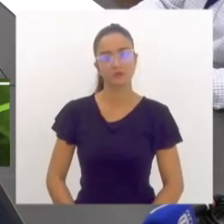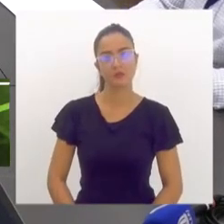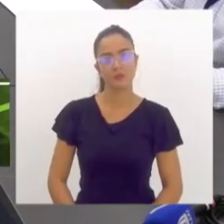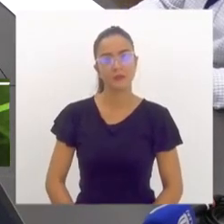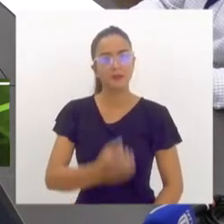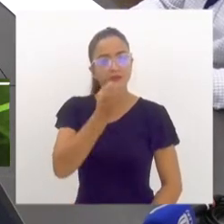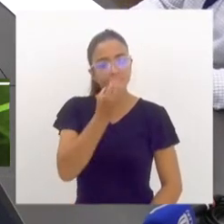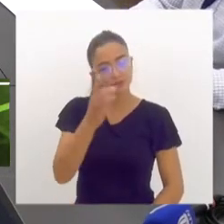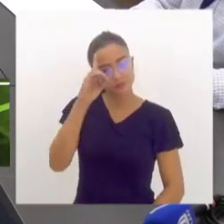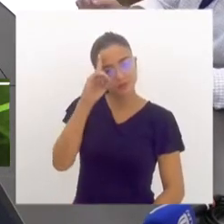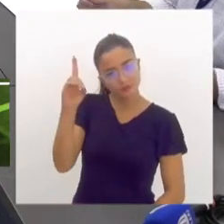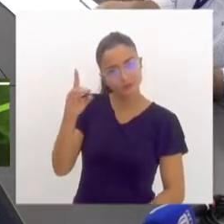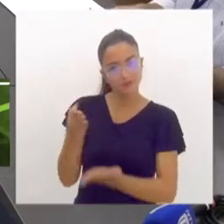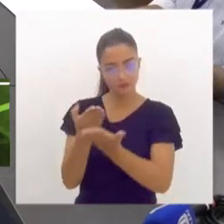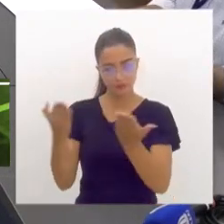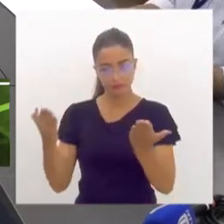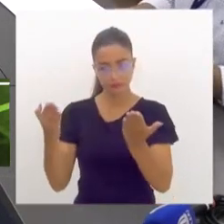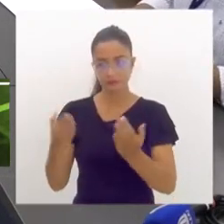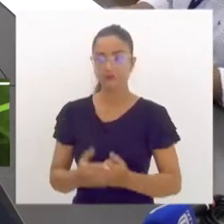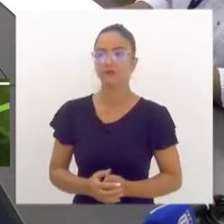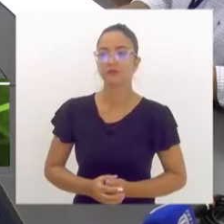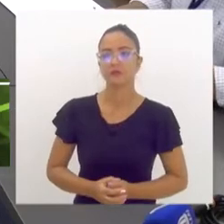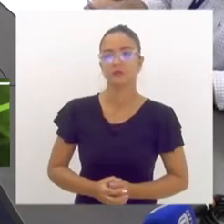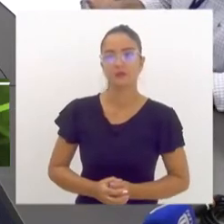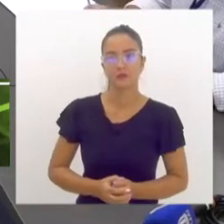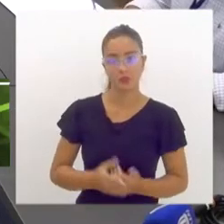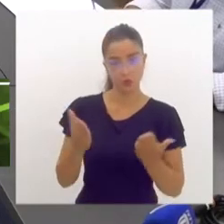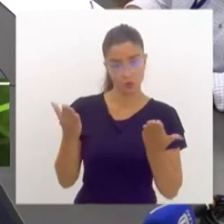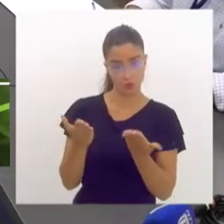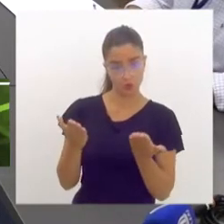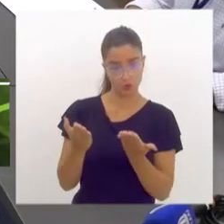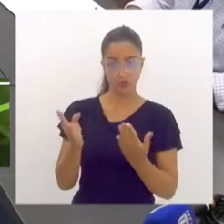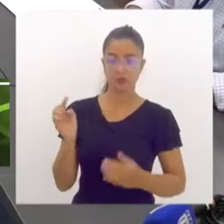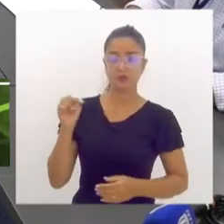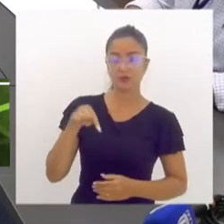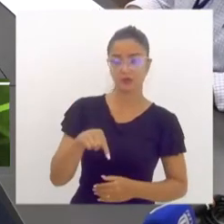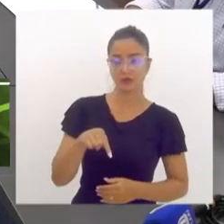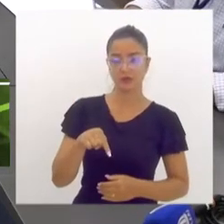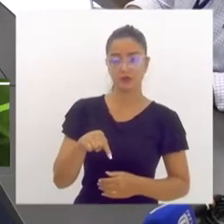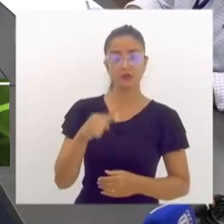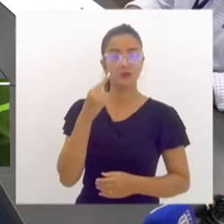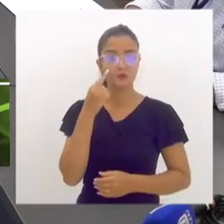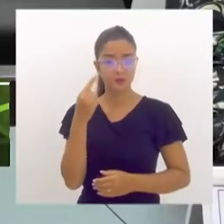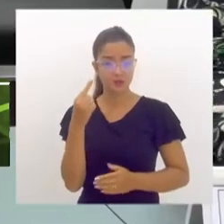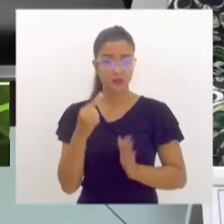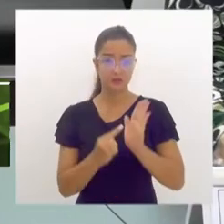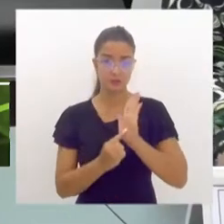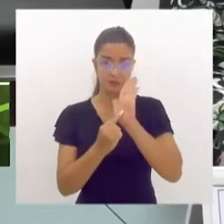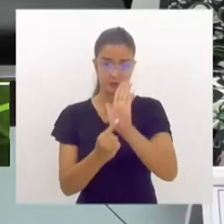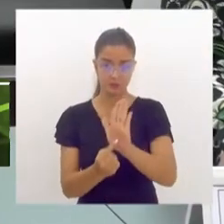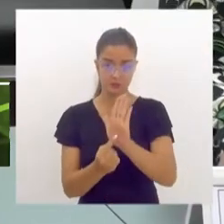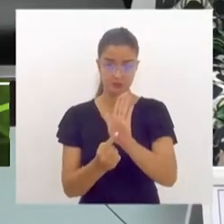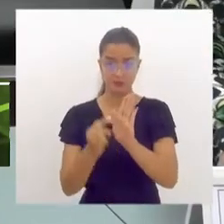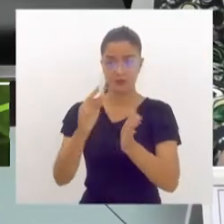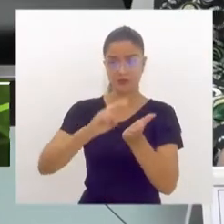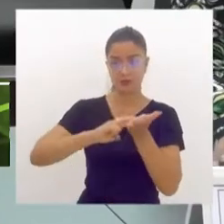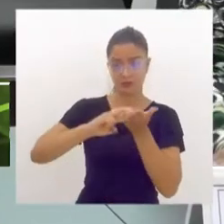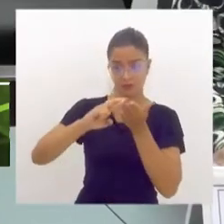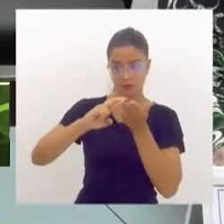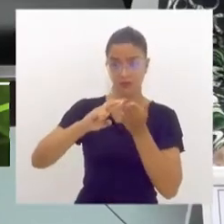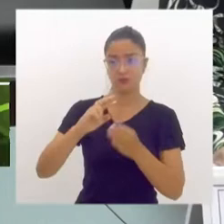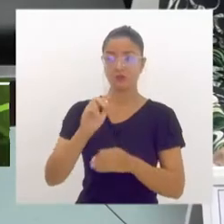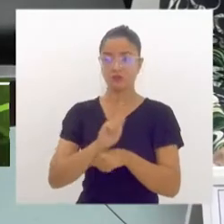Bom dia a todos. Nós estamos hoje aqui para a apresentação do relatório de gestão do ano